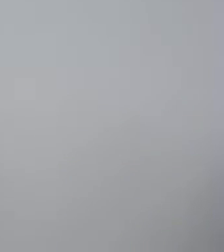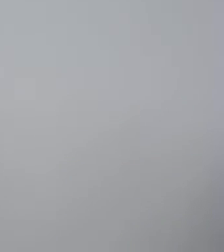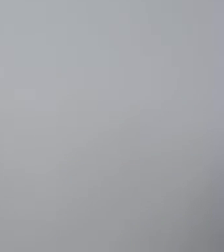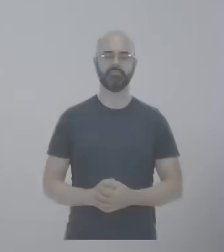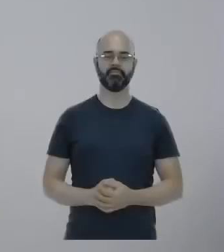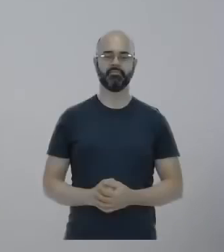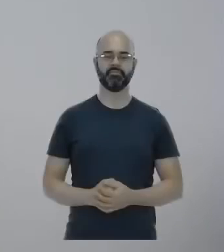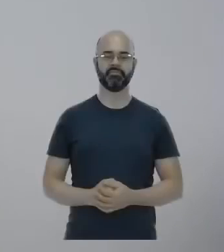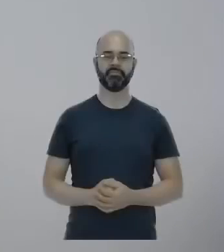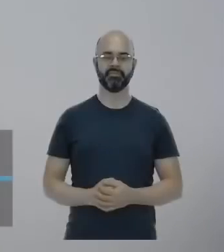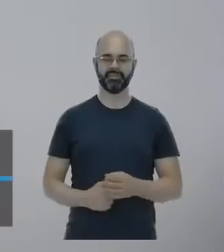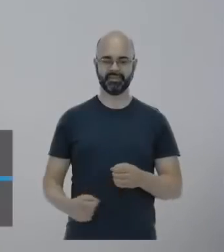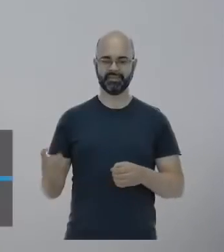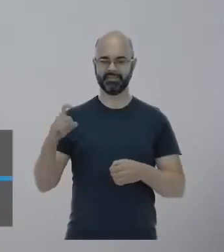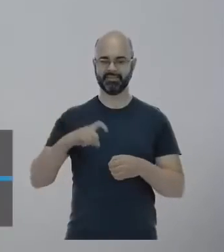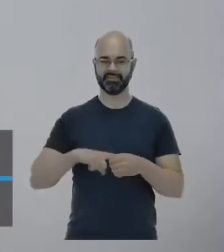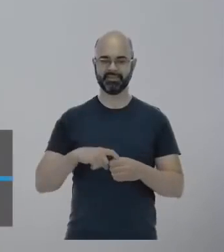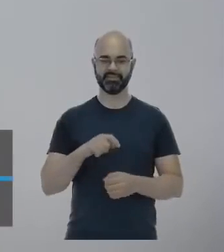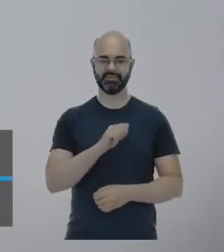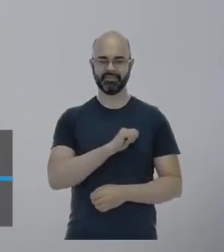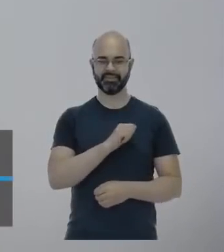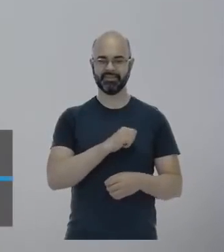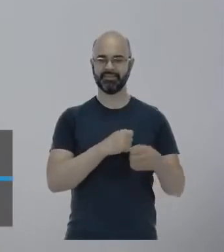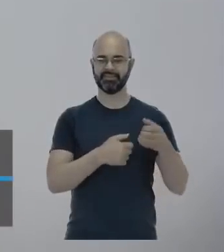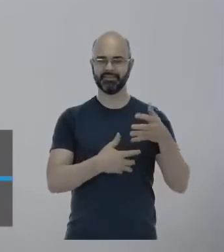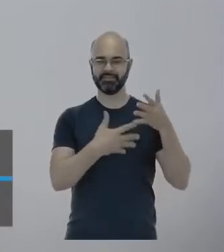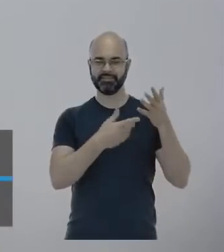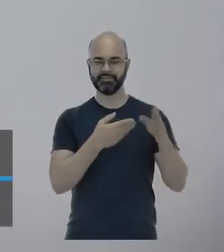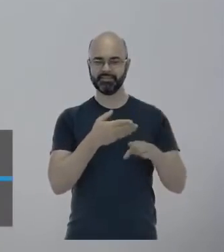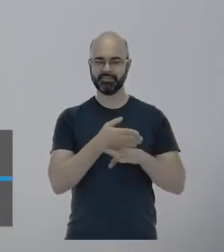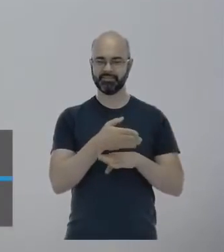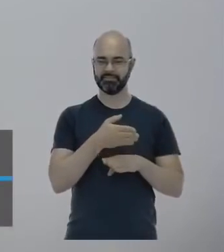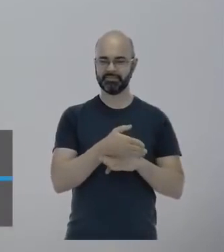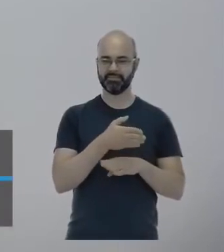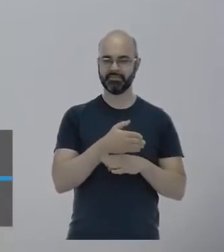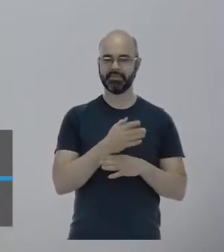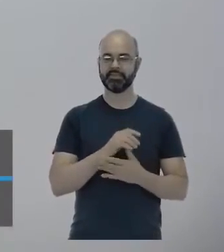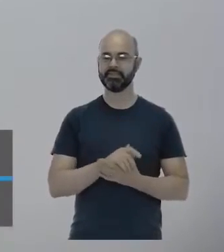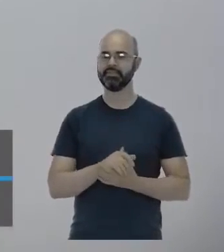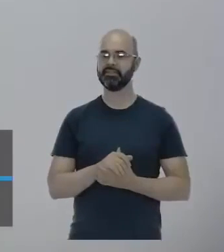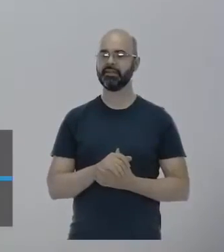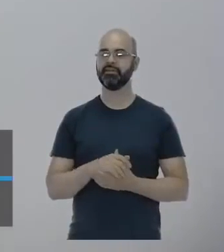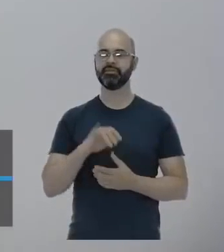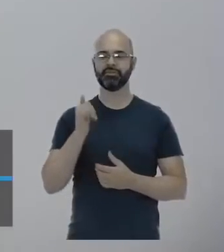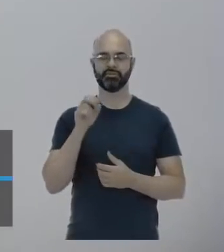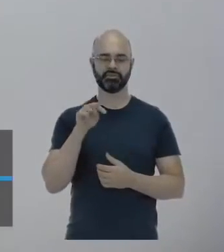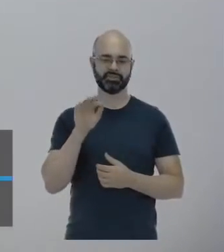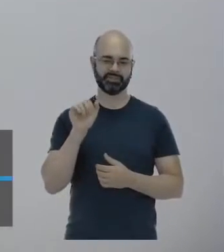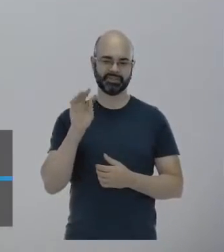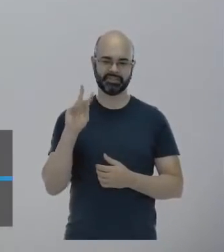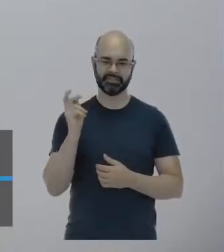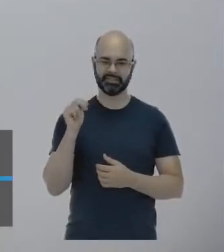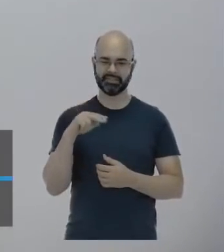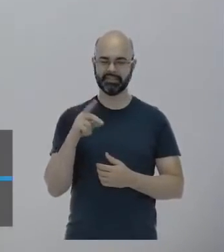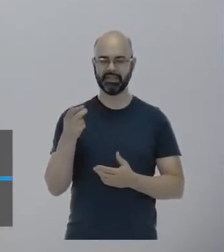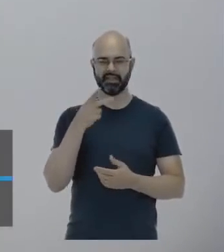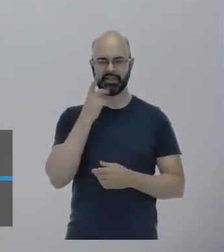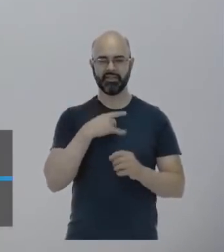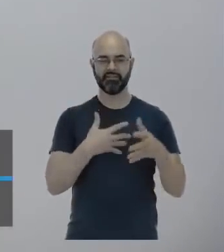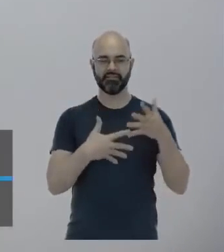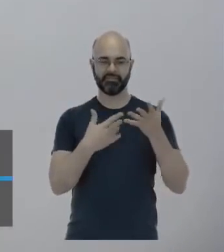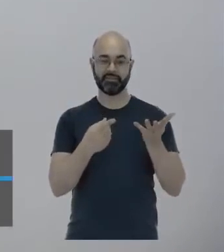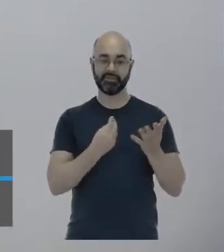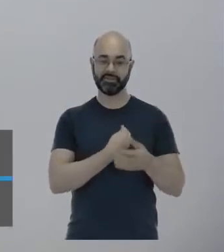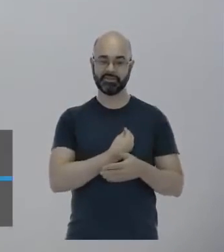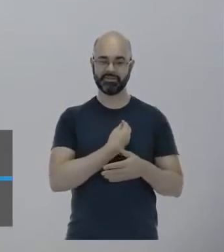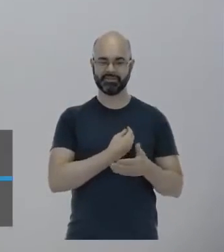Voltamos aqui, Ed, com a participação de vários aluninhos, ó. Tem o Gabriel de Souza, tem o Jonathan Prida, no recado que o chat está bugado, que ele é um